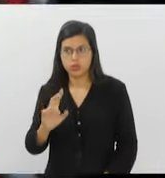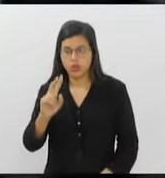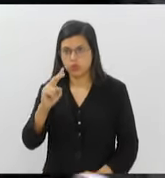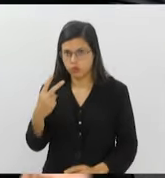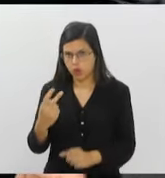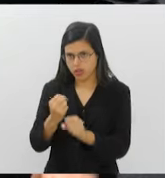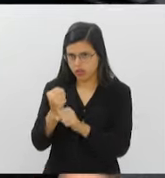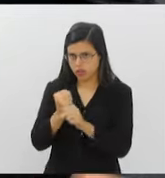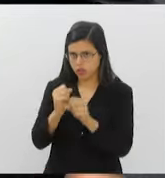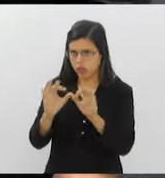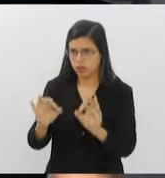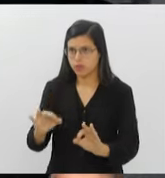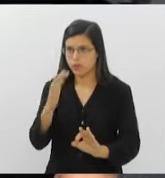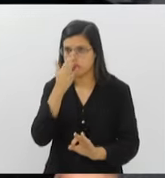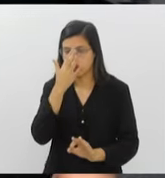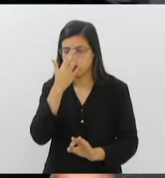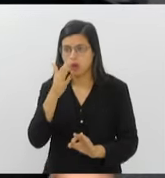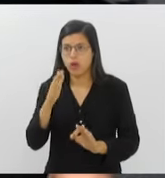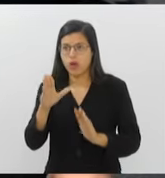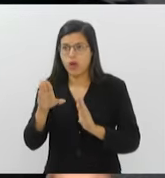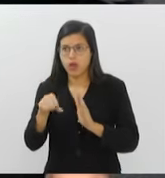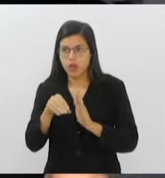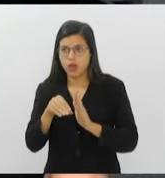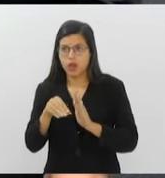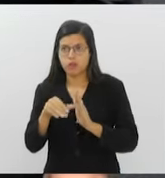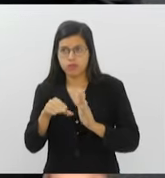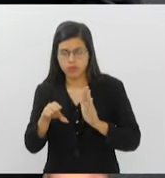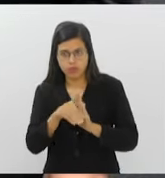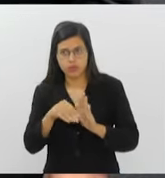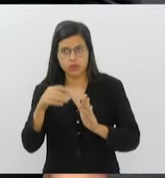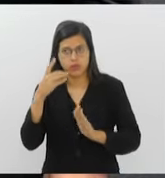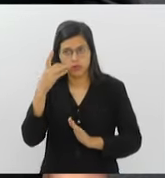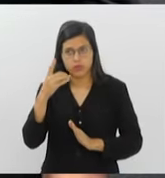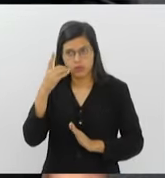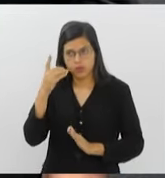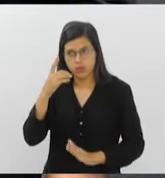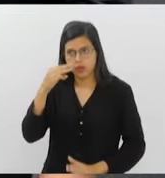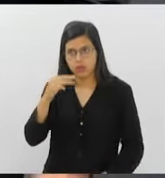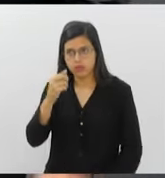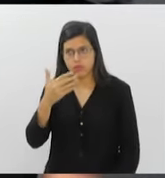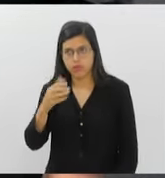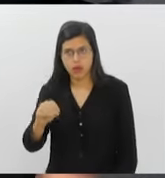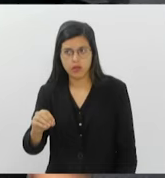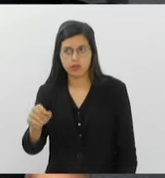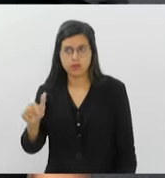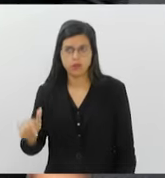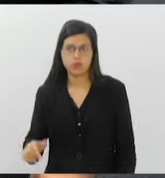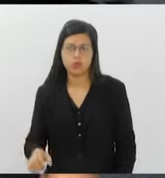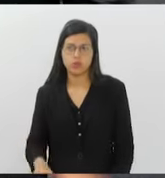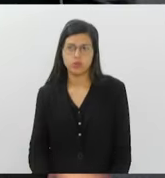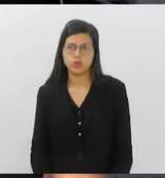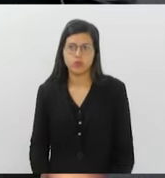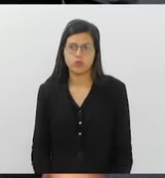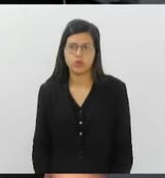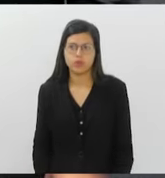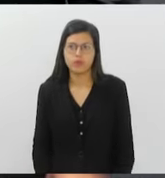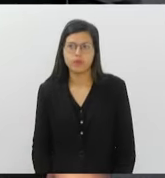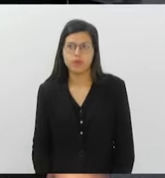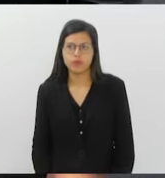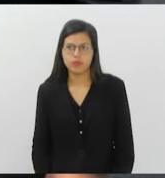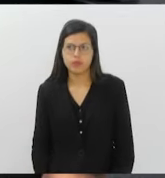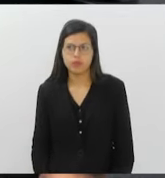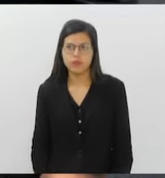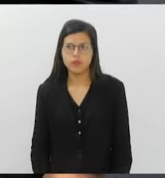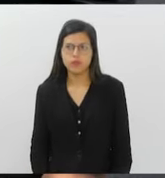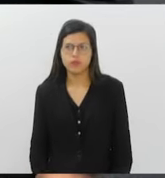emenda do deputado Márcio Gualberto pode até ser que essa não fosse a intenção dele, mas a gente sabe como, né, as boas intenções para onde muitas vezes levam as pessoas. Ah, agora já está mudando. Não, mas